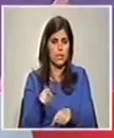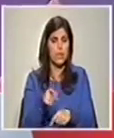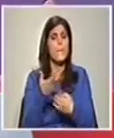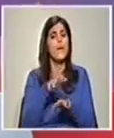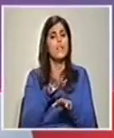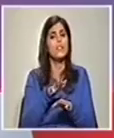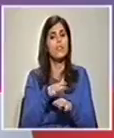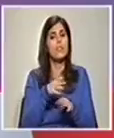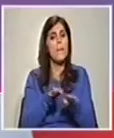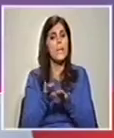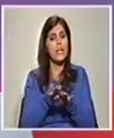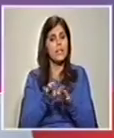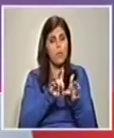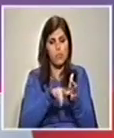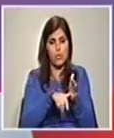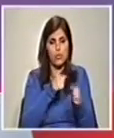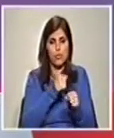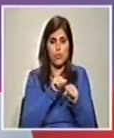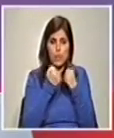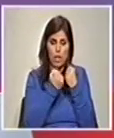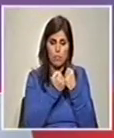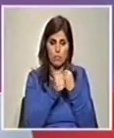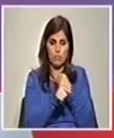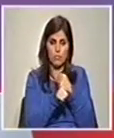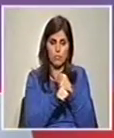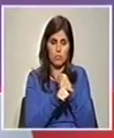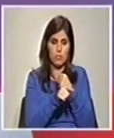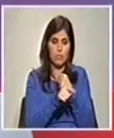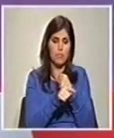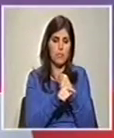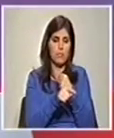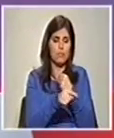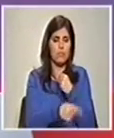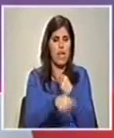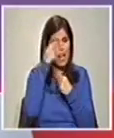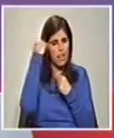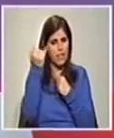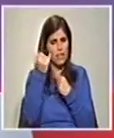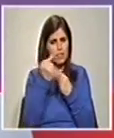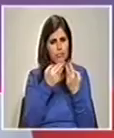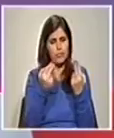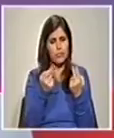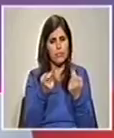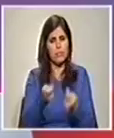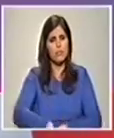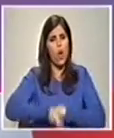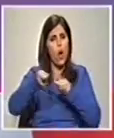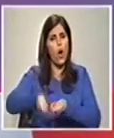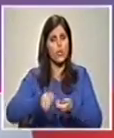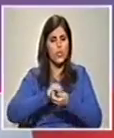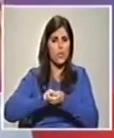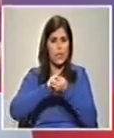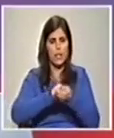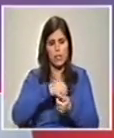a sua aplicação é um projeto social. Há ideias variadíssimas, obviamente, as hortas solidárias, por exemplo. Há hortas